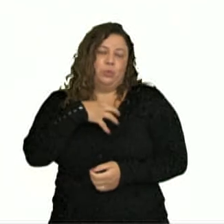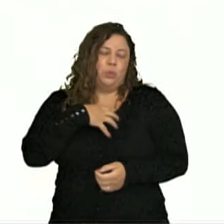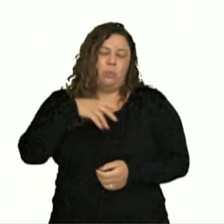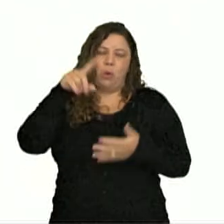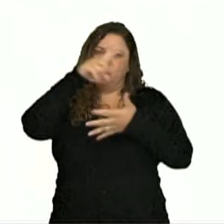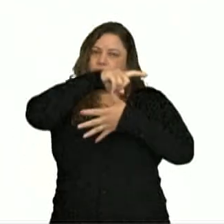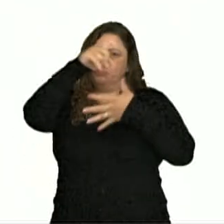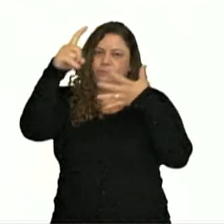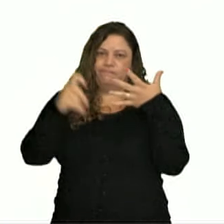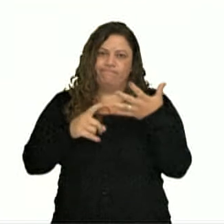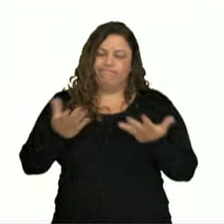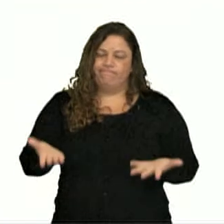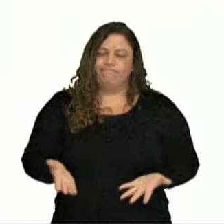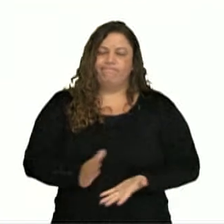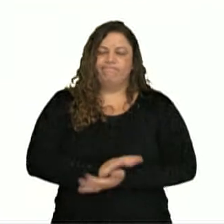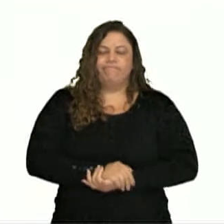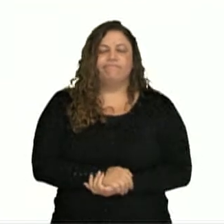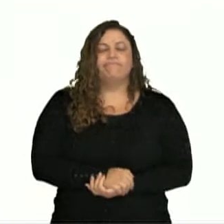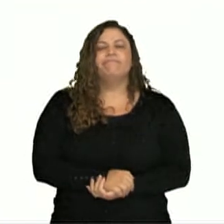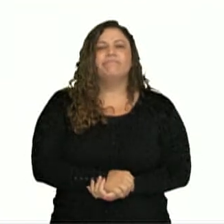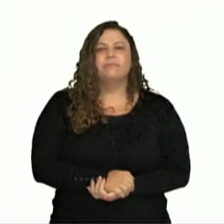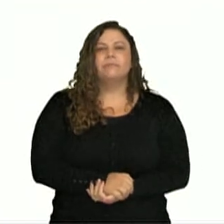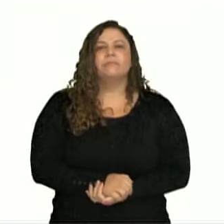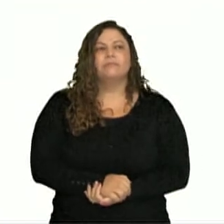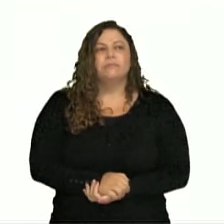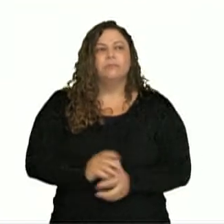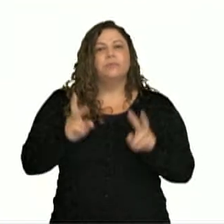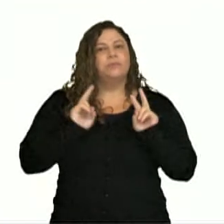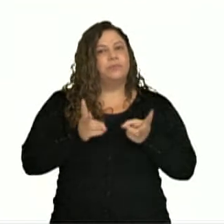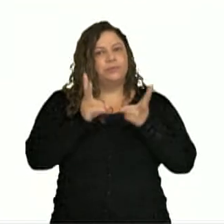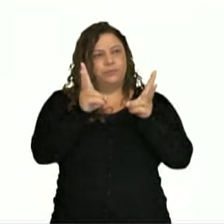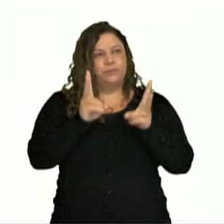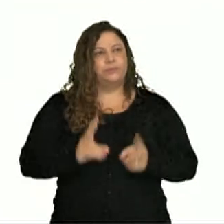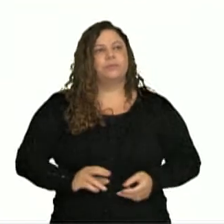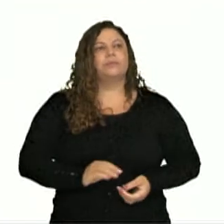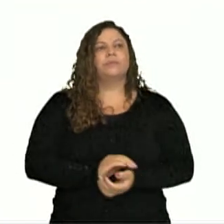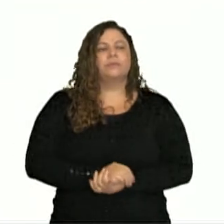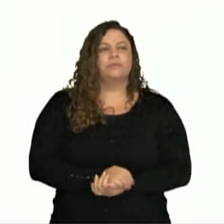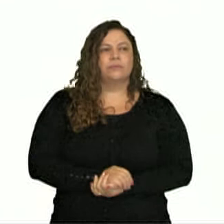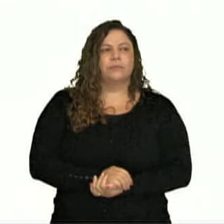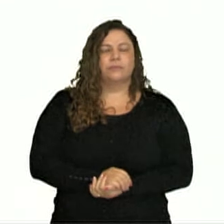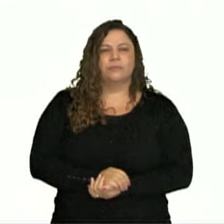hipotético. Vamos à continuação. Temos